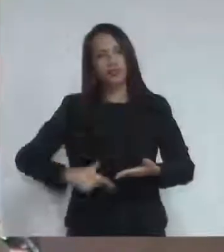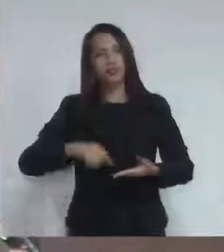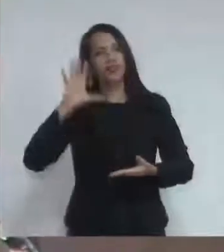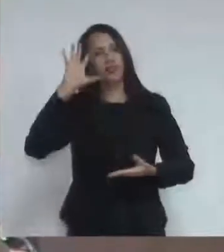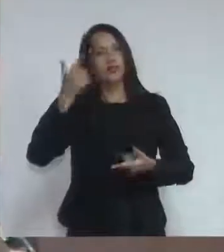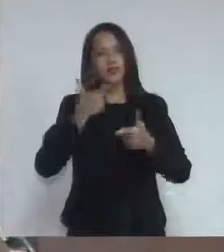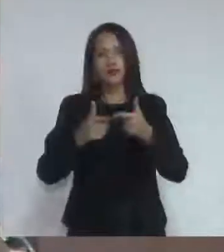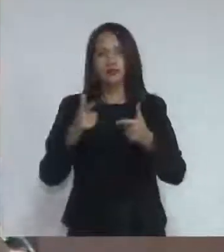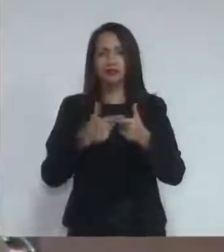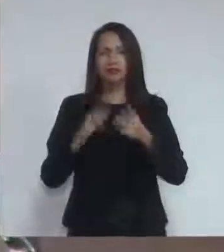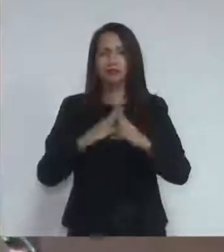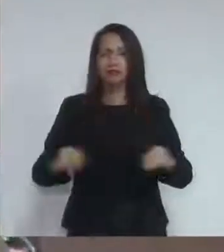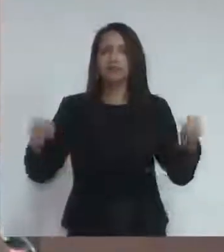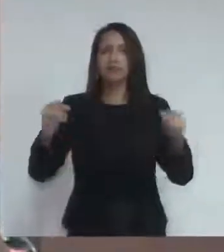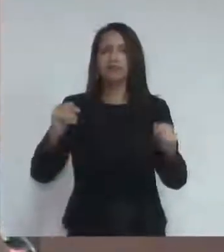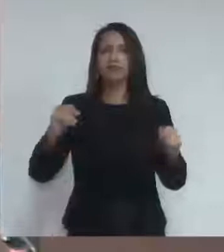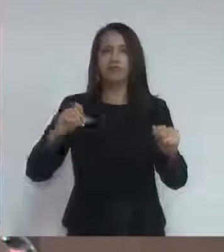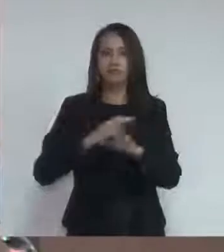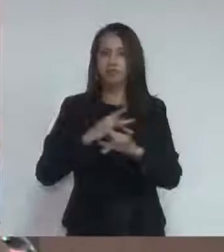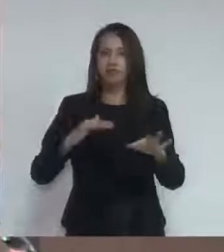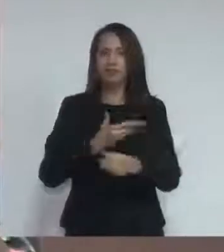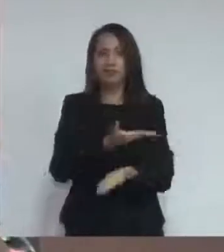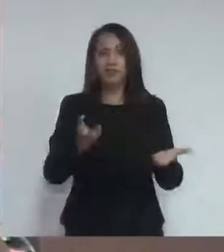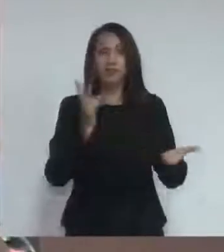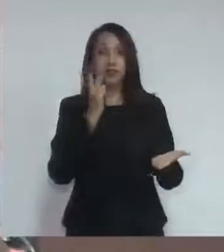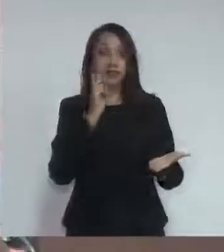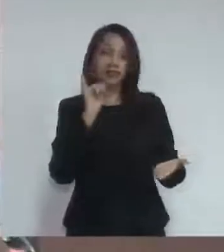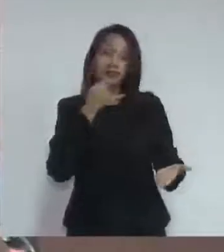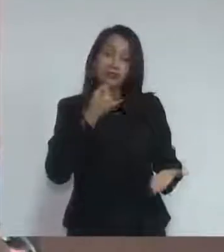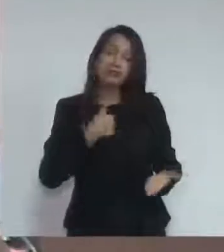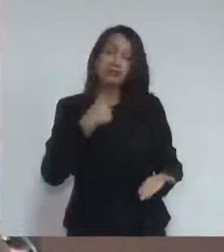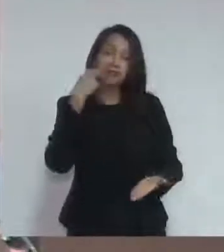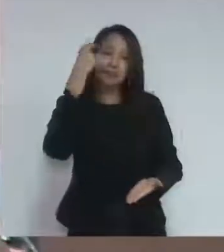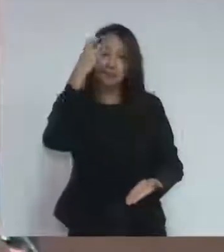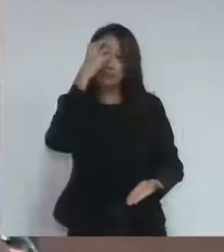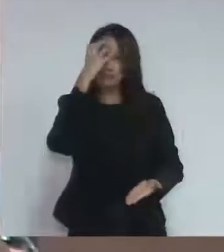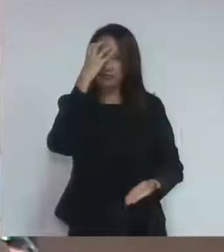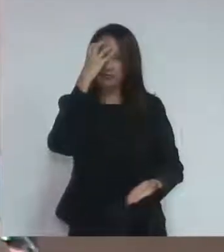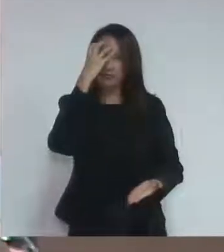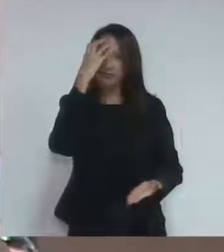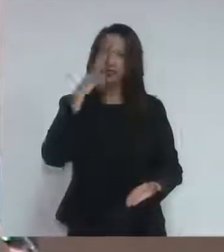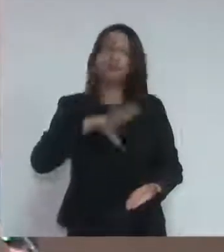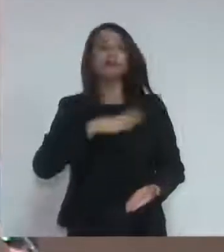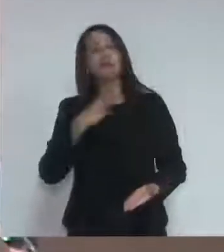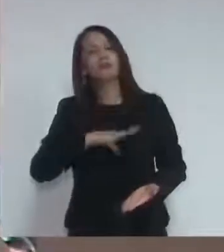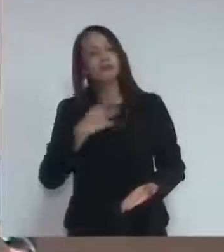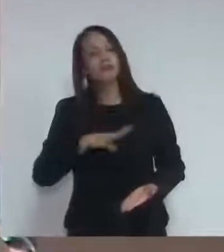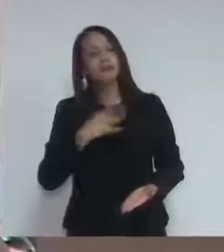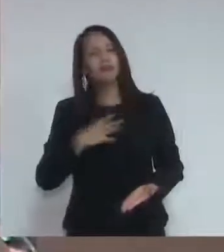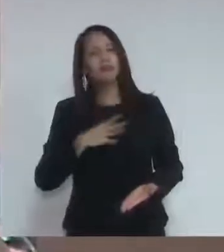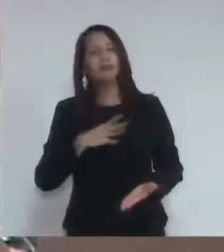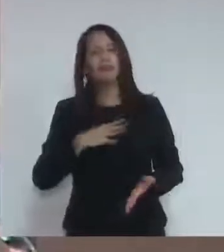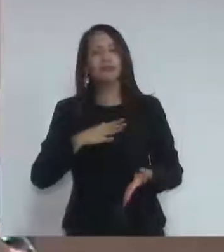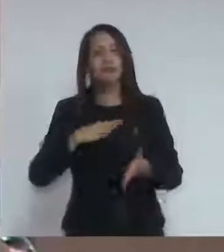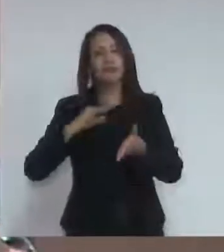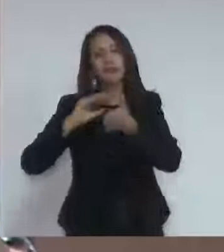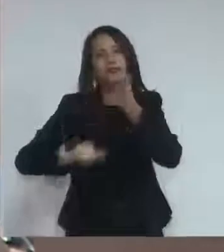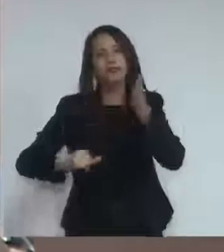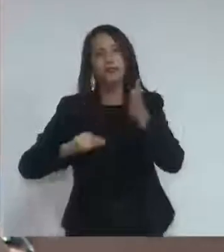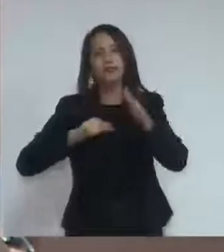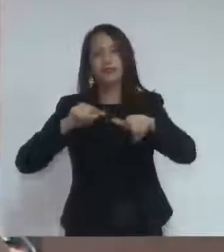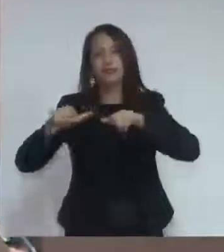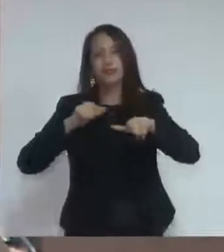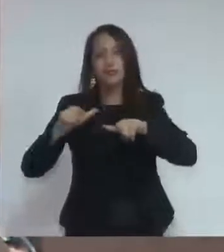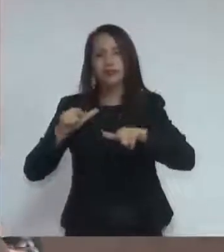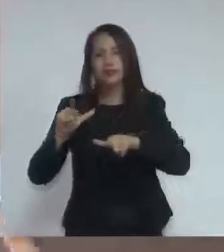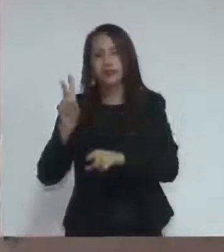os problemas da cidade. Senão, infelizmente, a gente vai passar vergonha, porque quem tem coragem de tirar o emprego de um cuidador para cuidar de